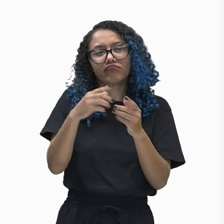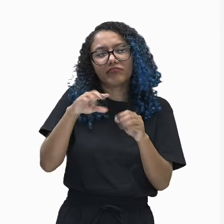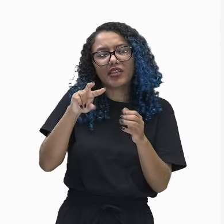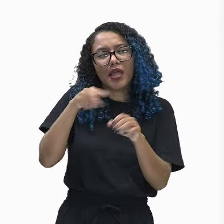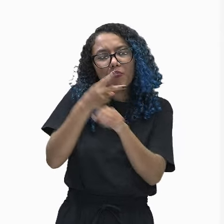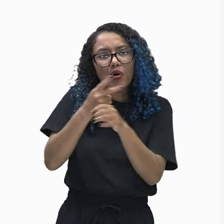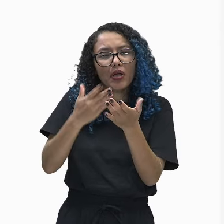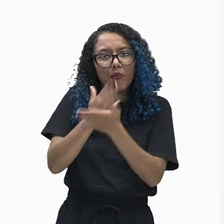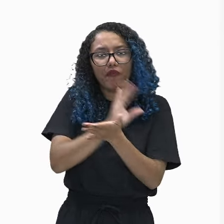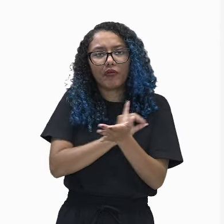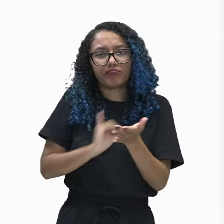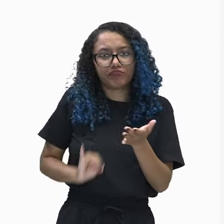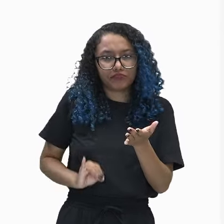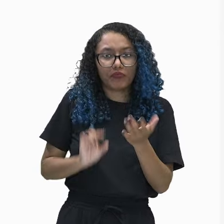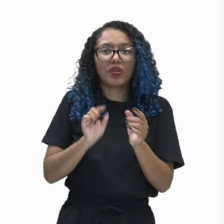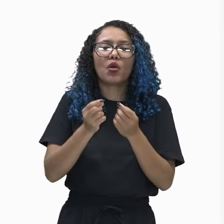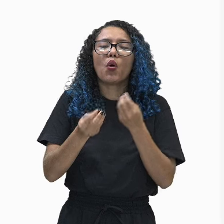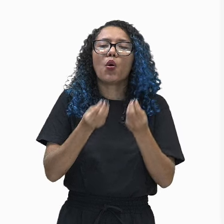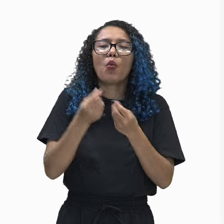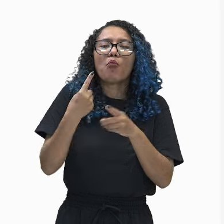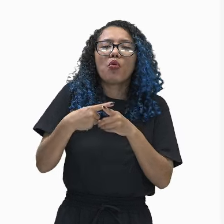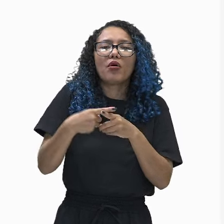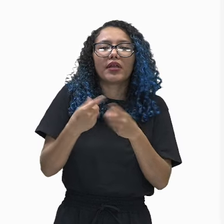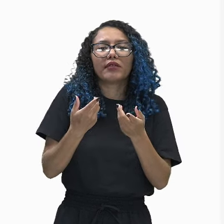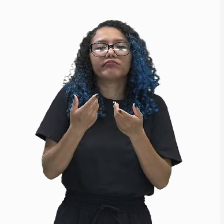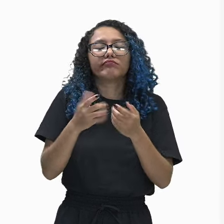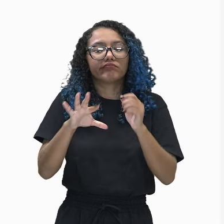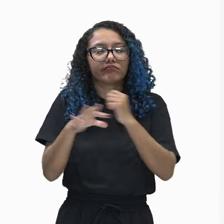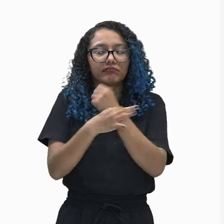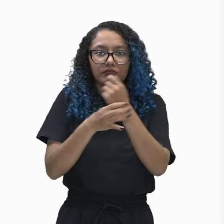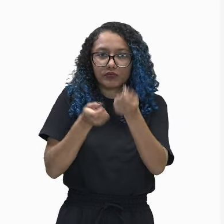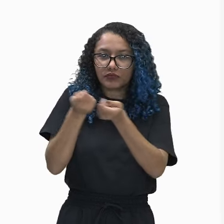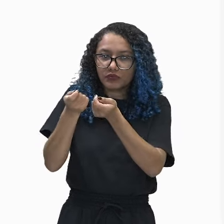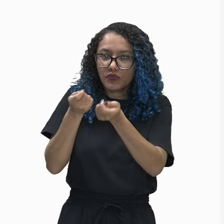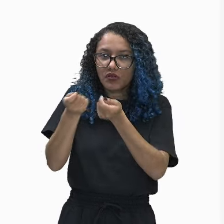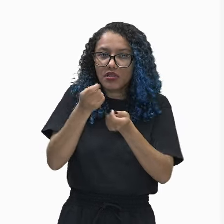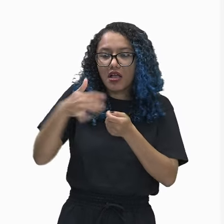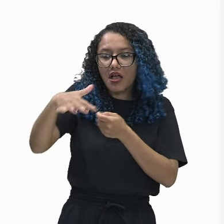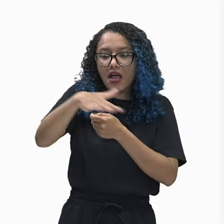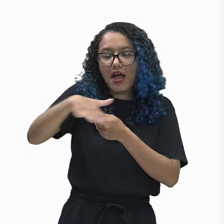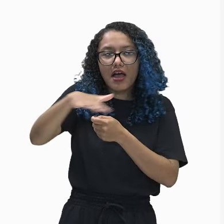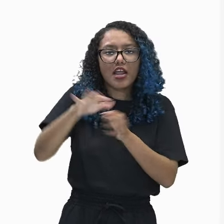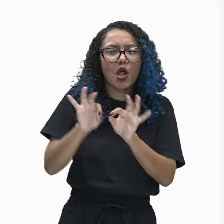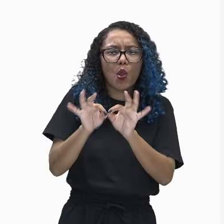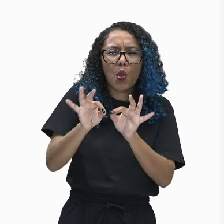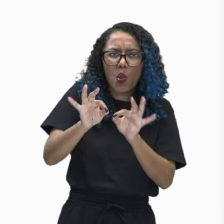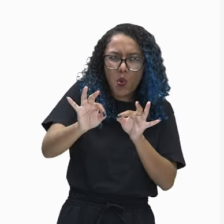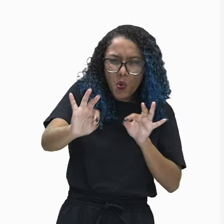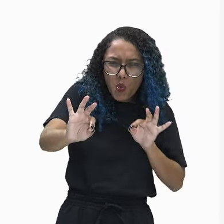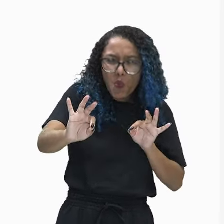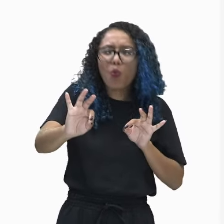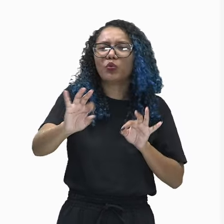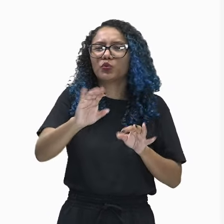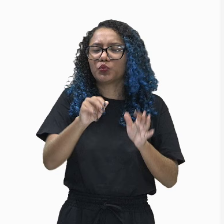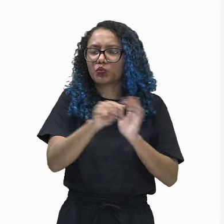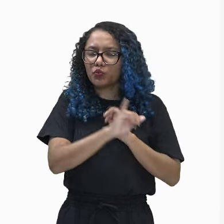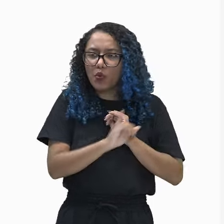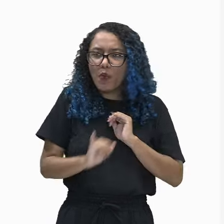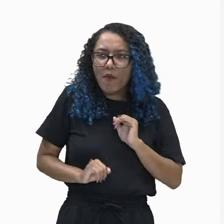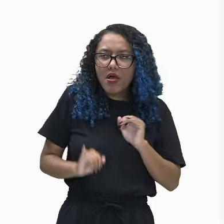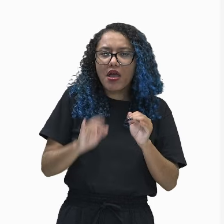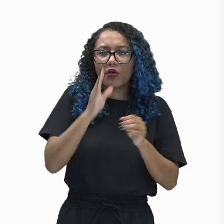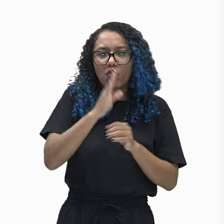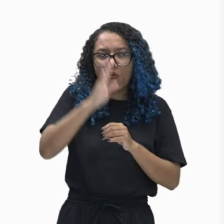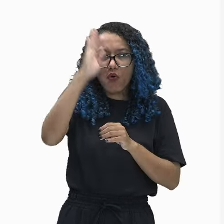o controle sobre as regiões mais distantes do Império Romano, que haviam sido conquistadas a partir